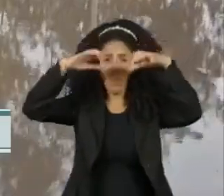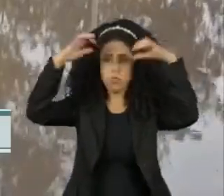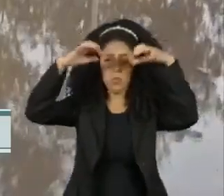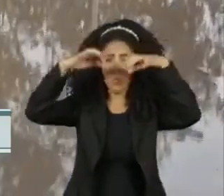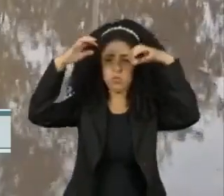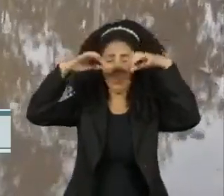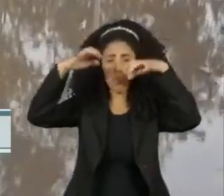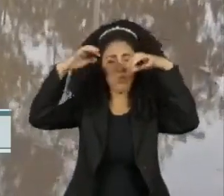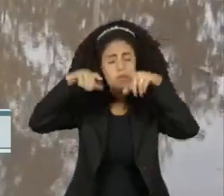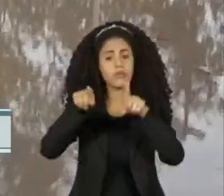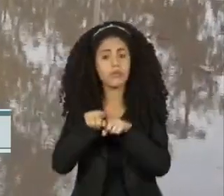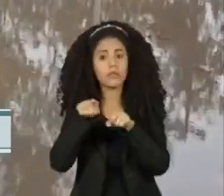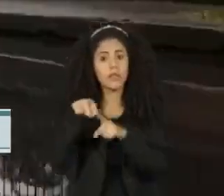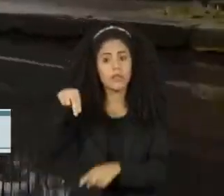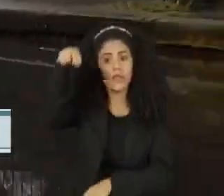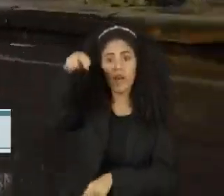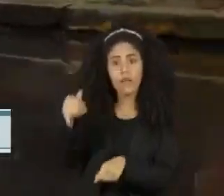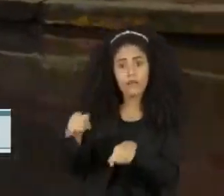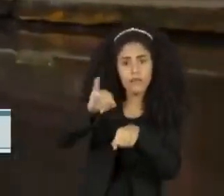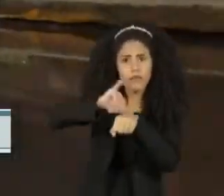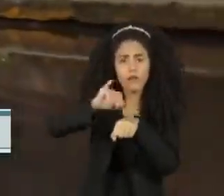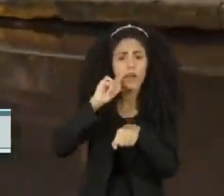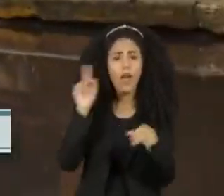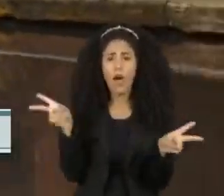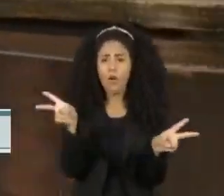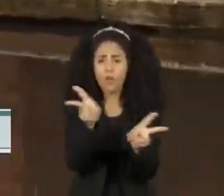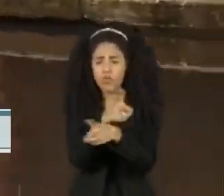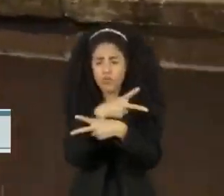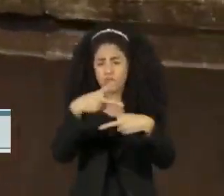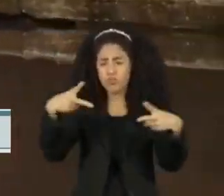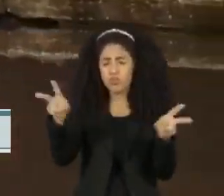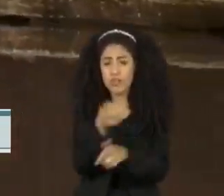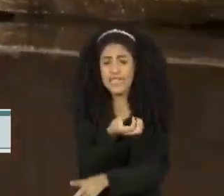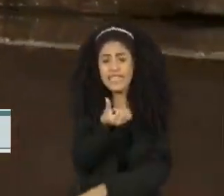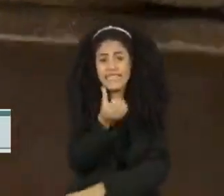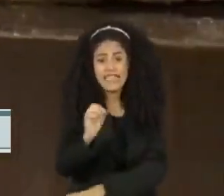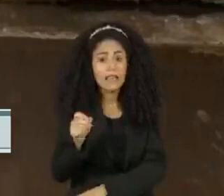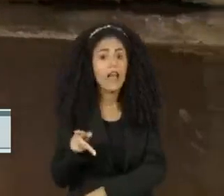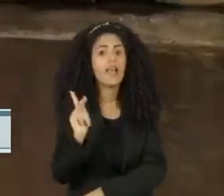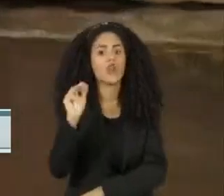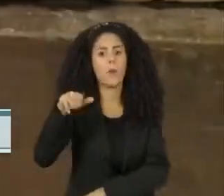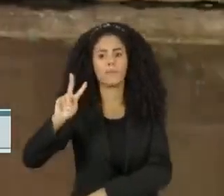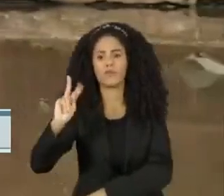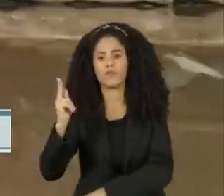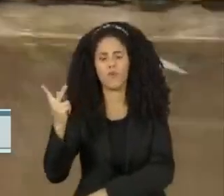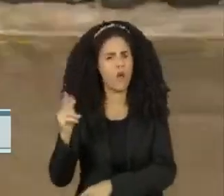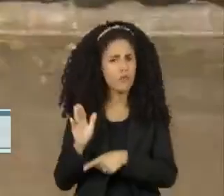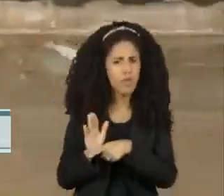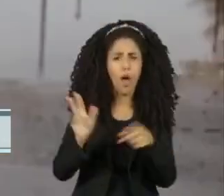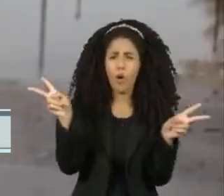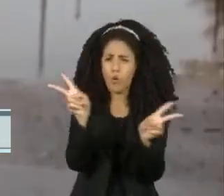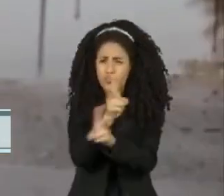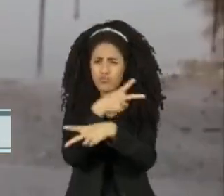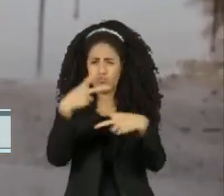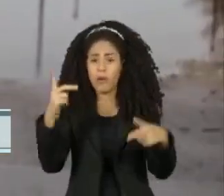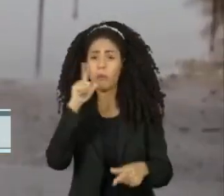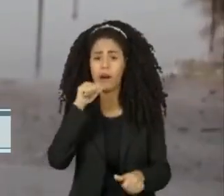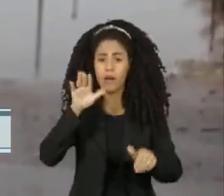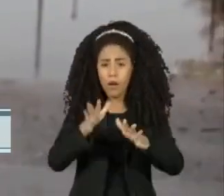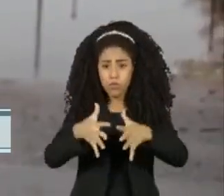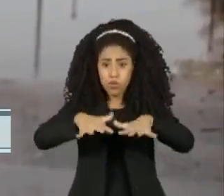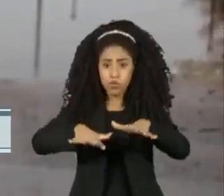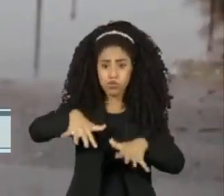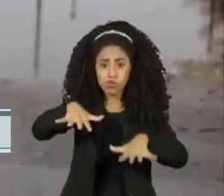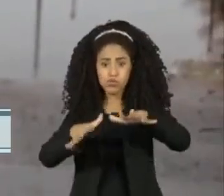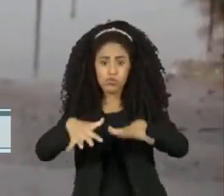já no litoral norte e no centro os ventos podem chegar aos 60 km por hora e o mar deve ficar agitado além